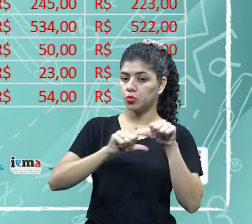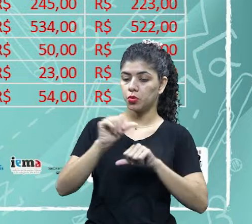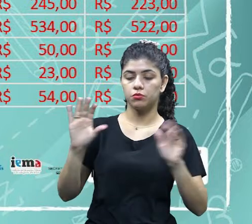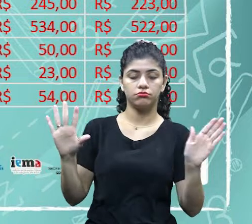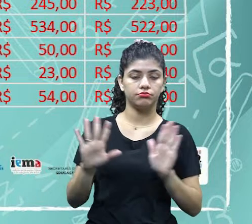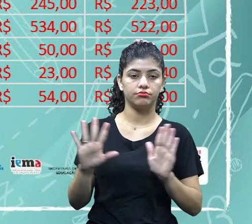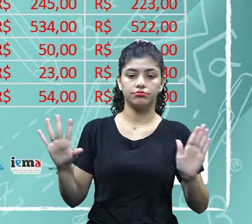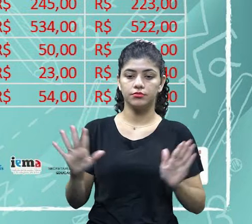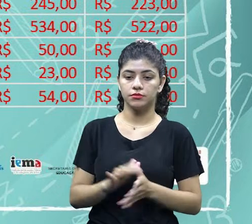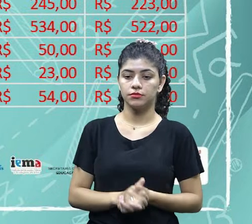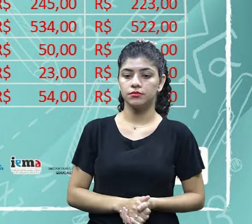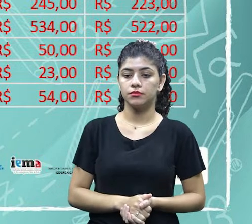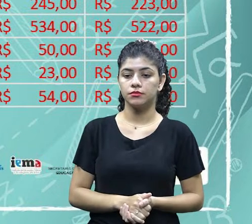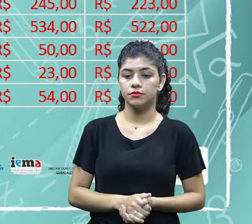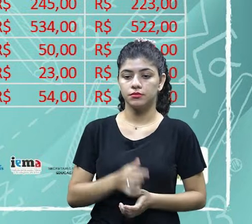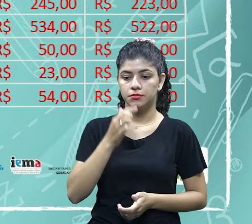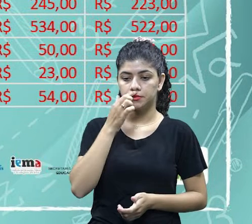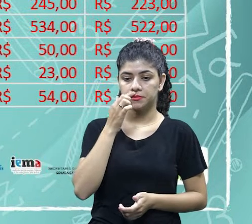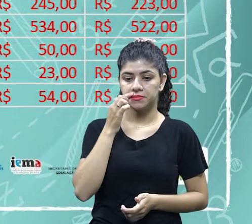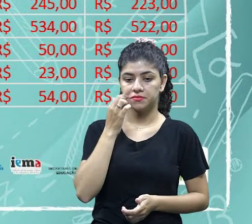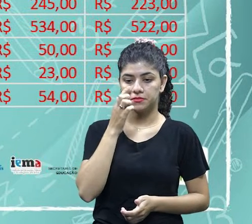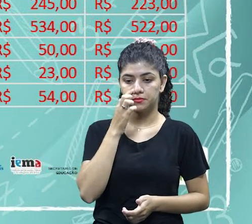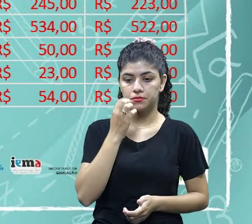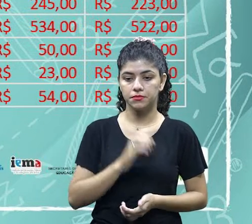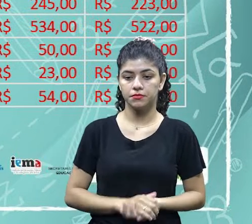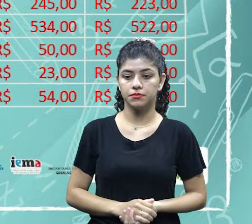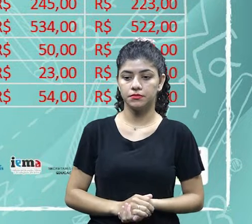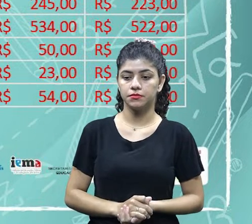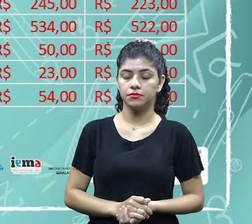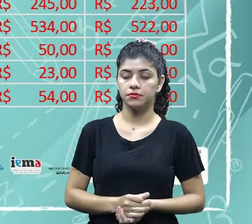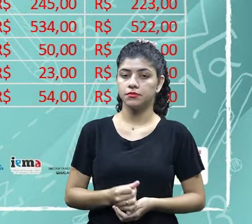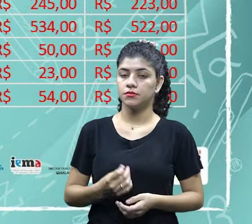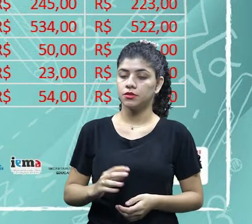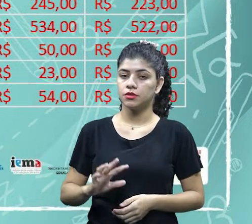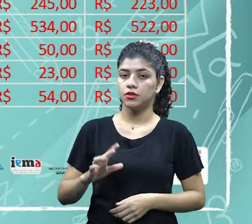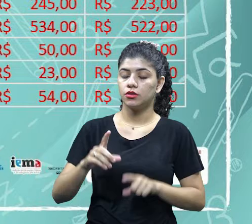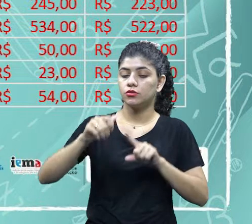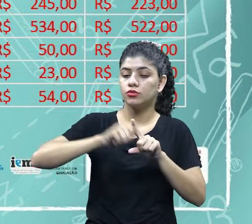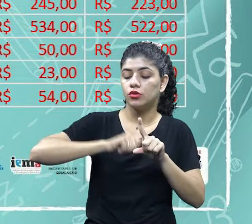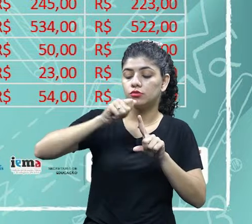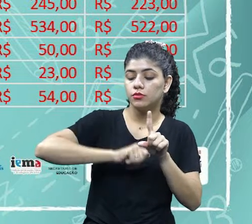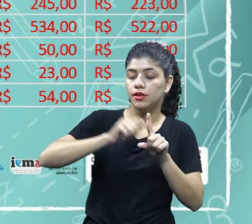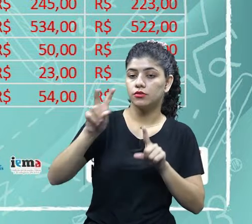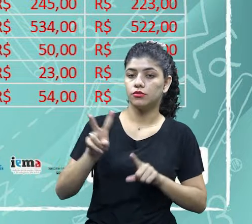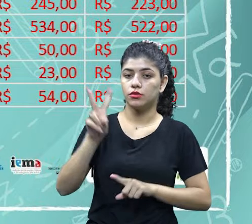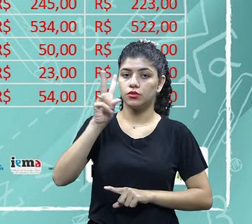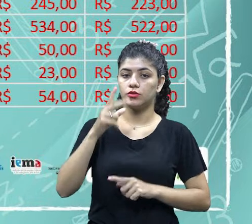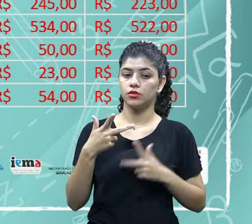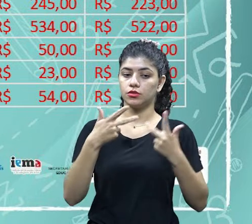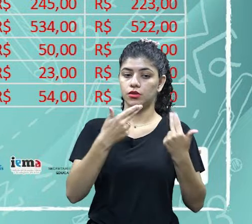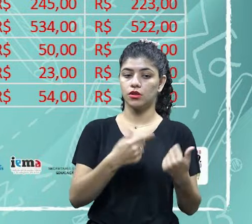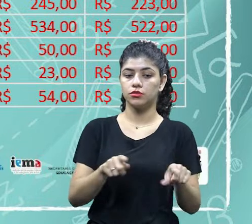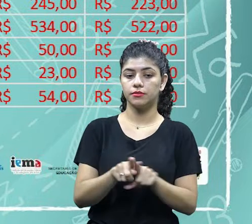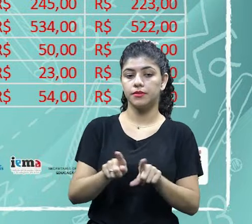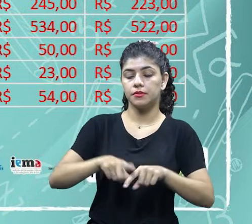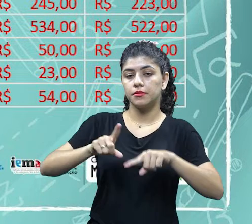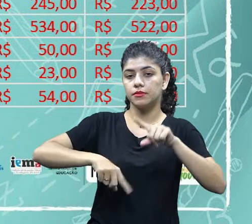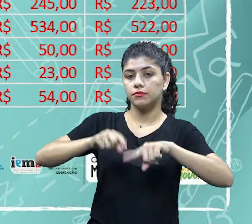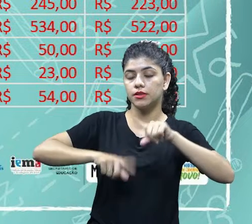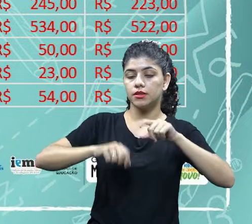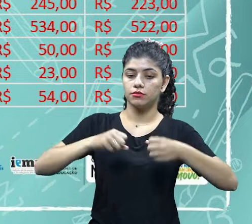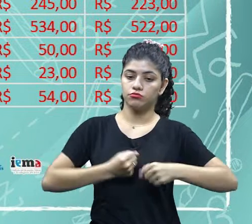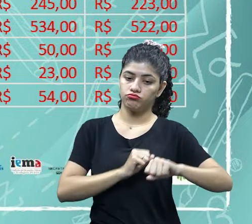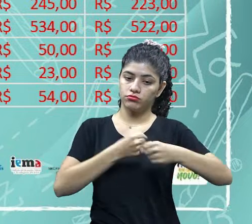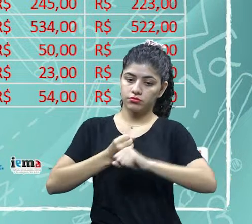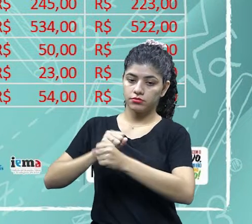variou, então é uma despesa fixa, né? Aconteceu todo mês e no mesmo valor. Material de limpeza,